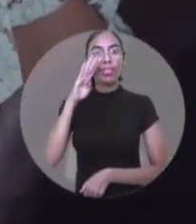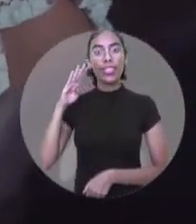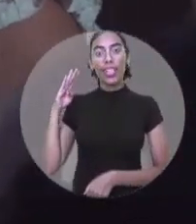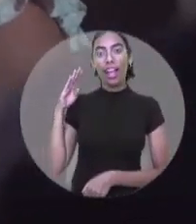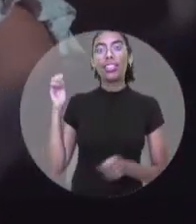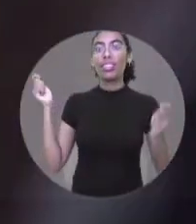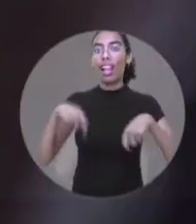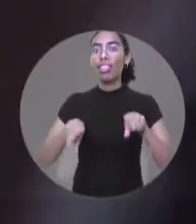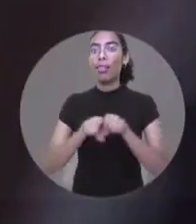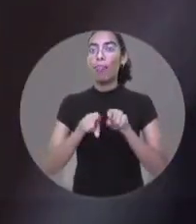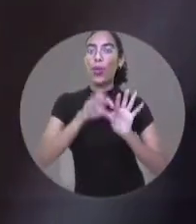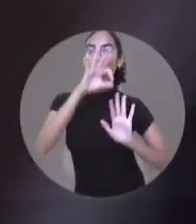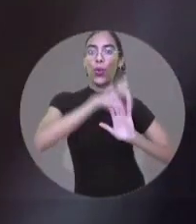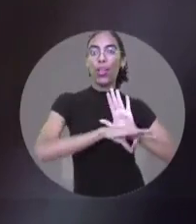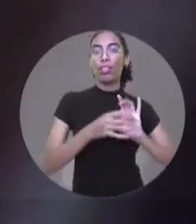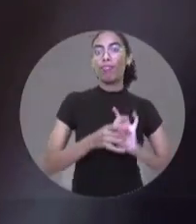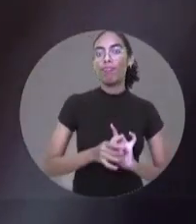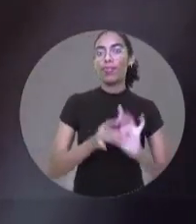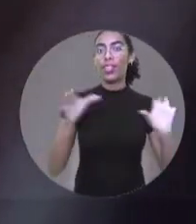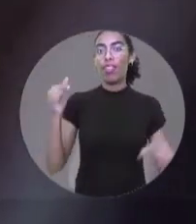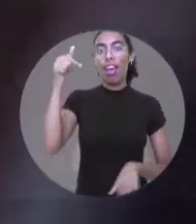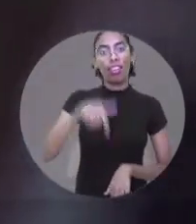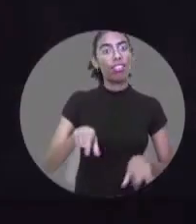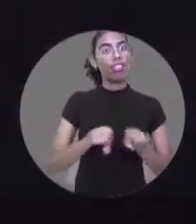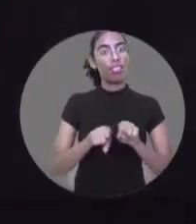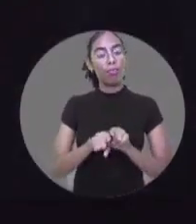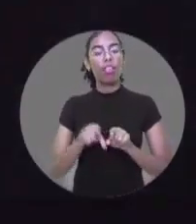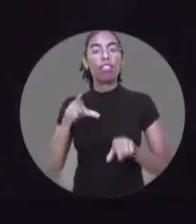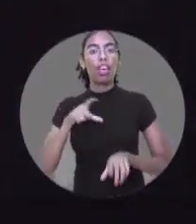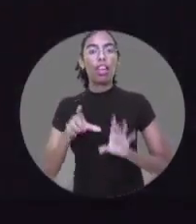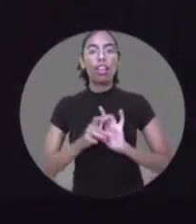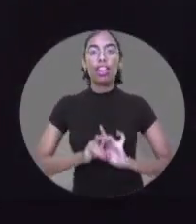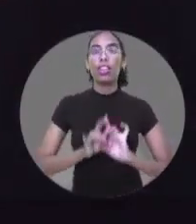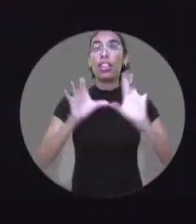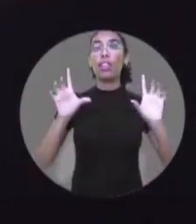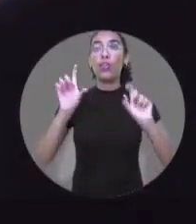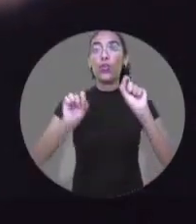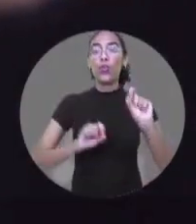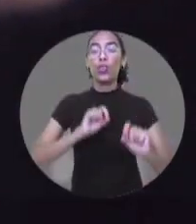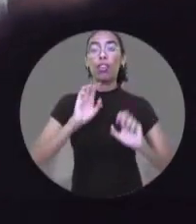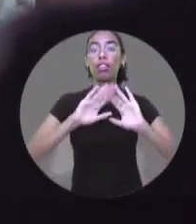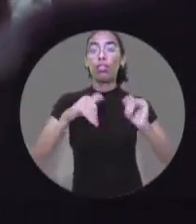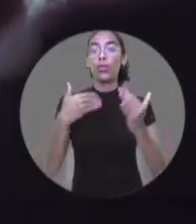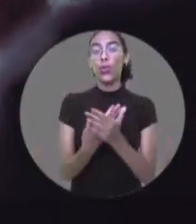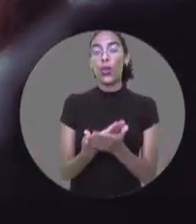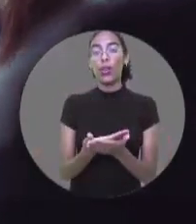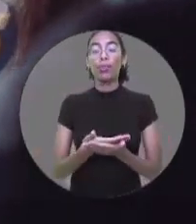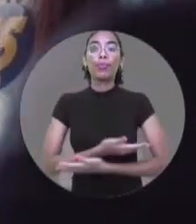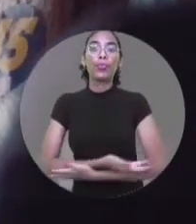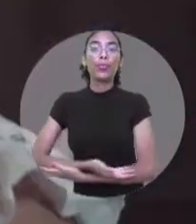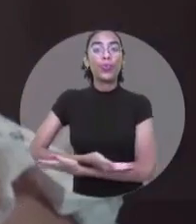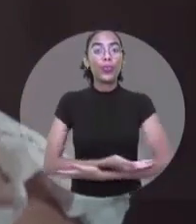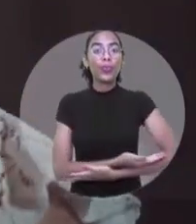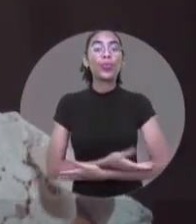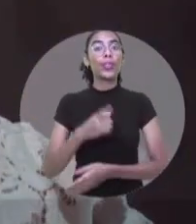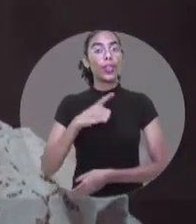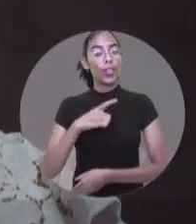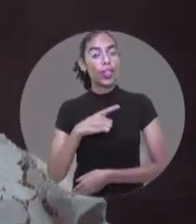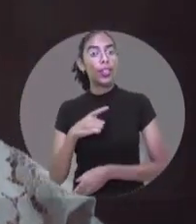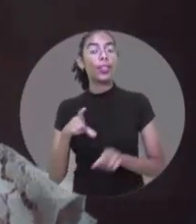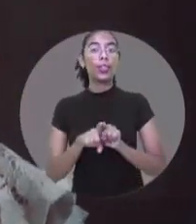para quem vai deixar o seu currículo. Nós vamos ter creches de tempo integral aqui no seu bairro, com educação e merenda